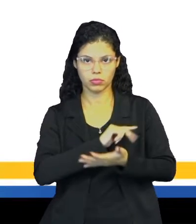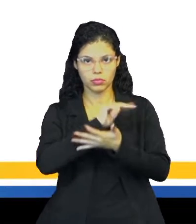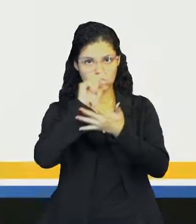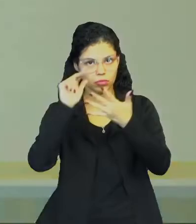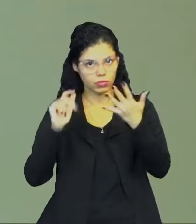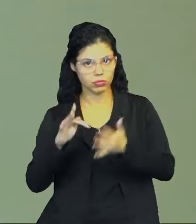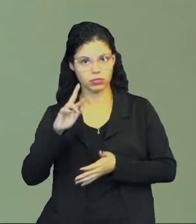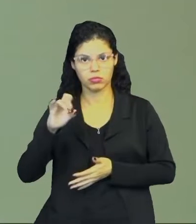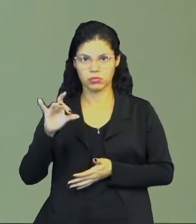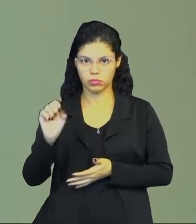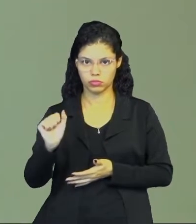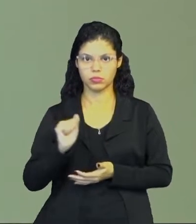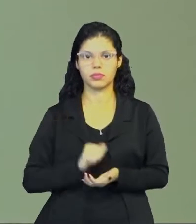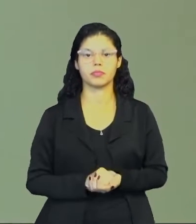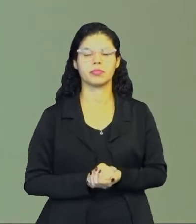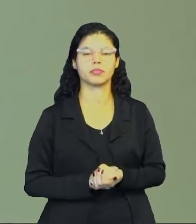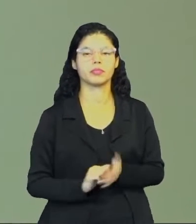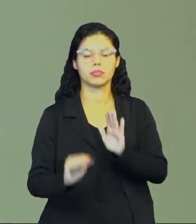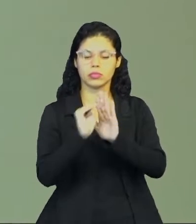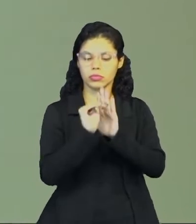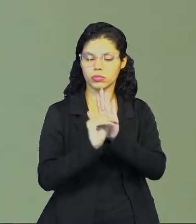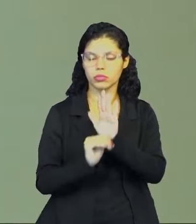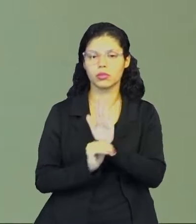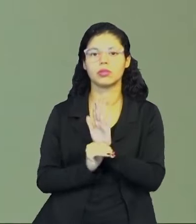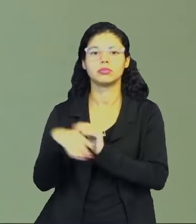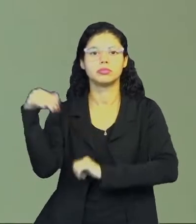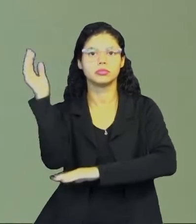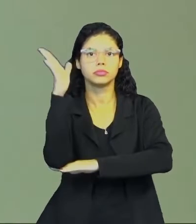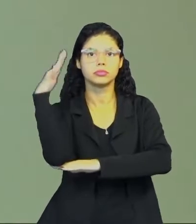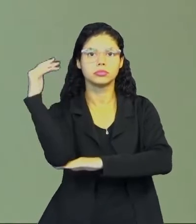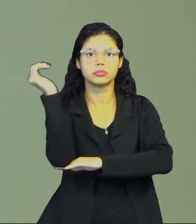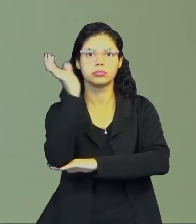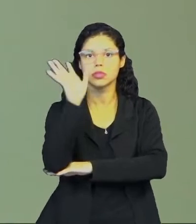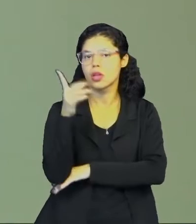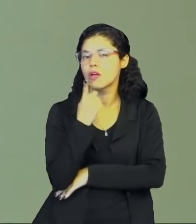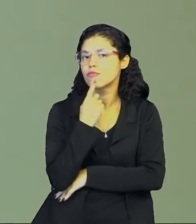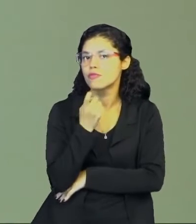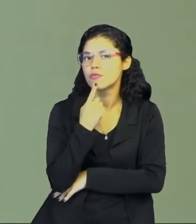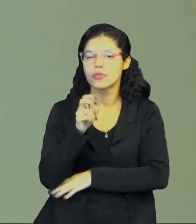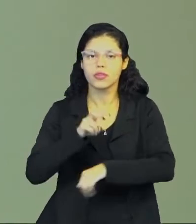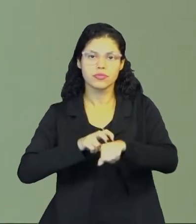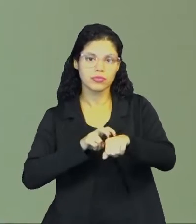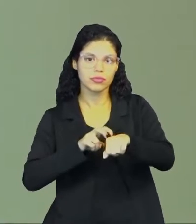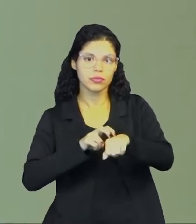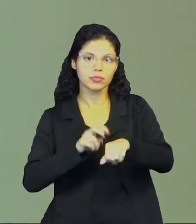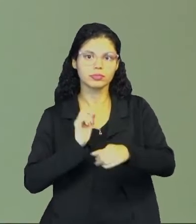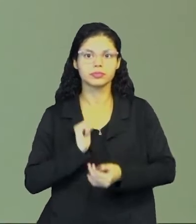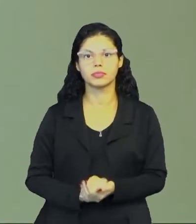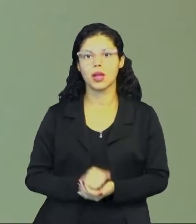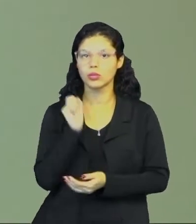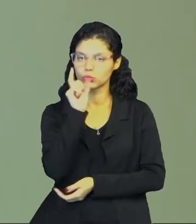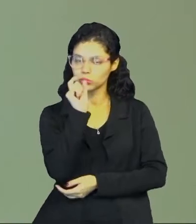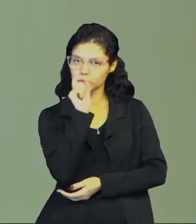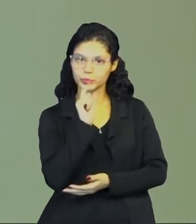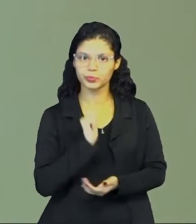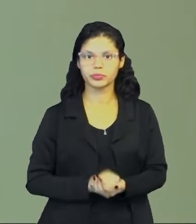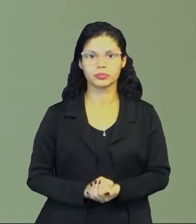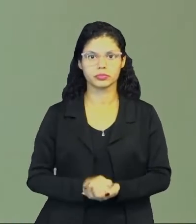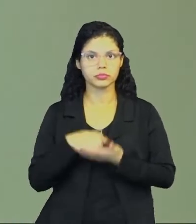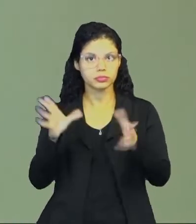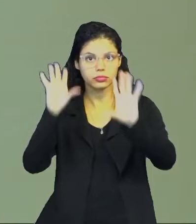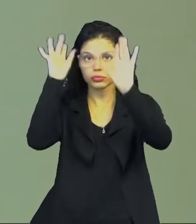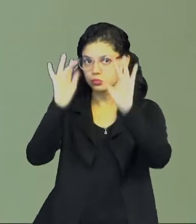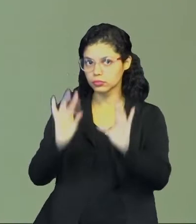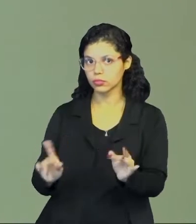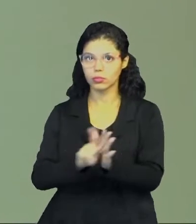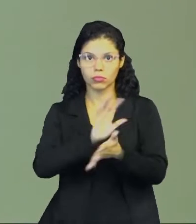ou seja, diversos tipos de classificação de algas. Nós temos algas vermelhas, algas verdes, algas azuis. Então,